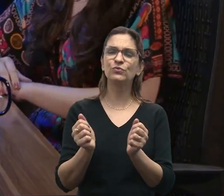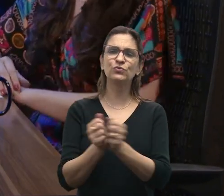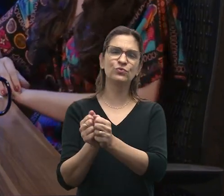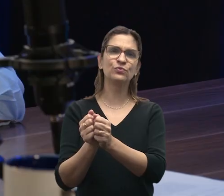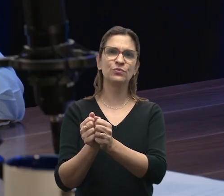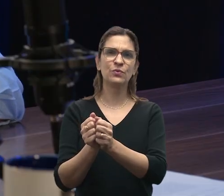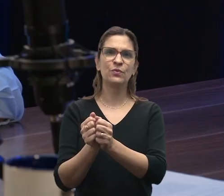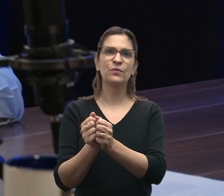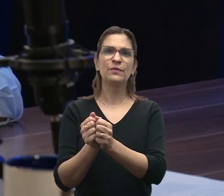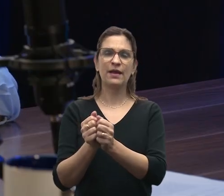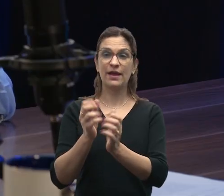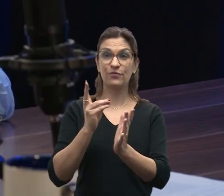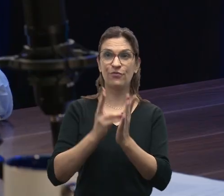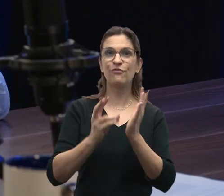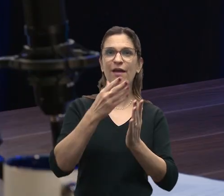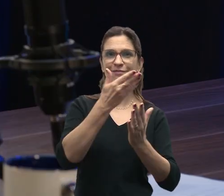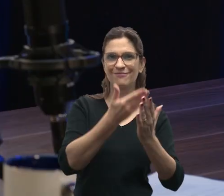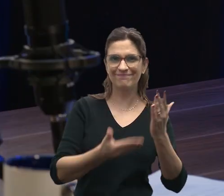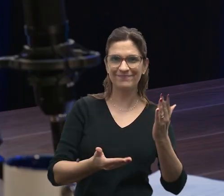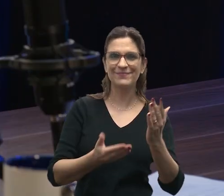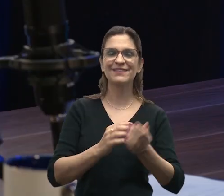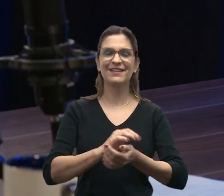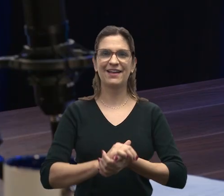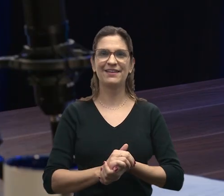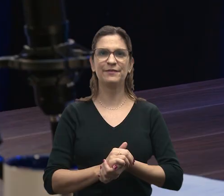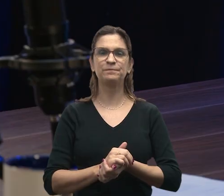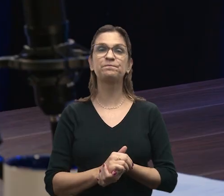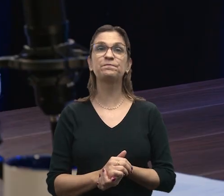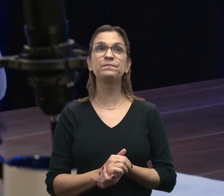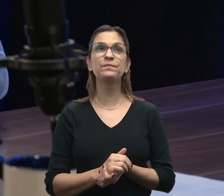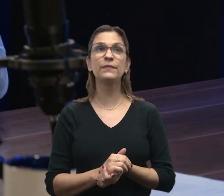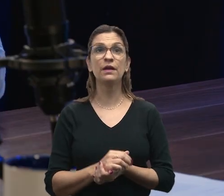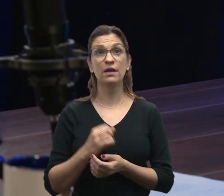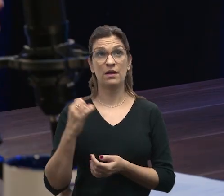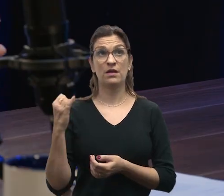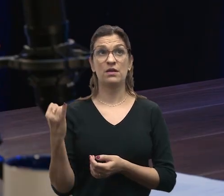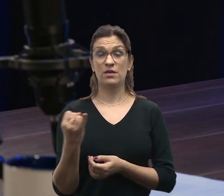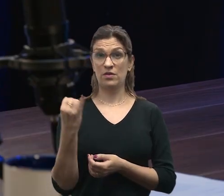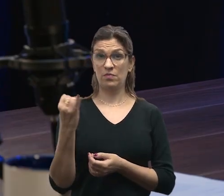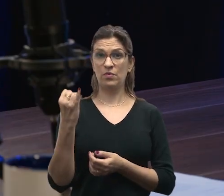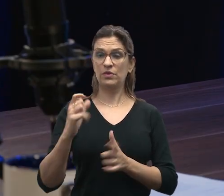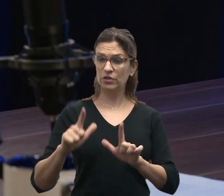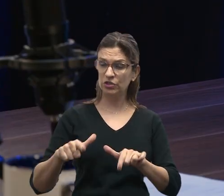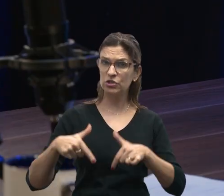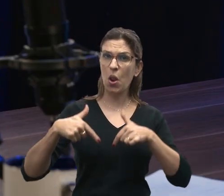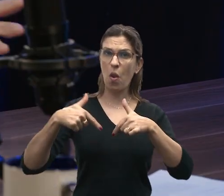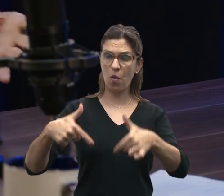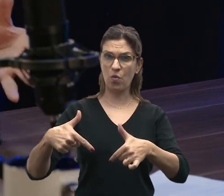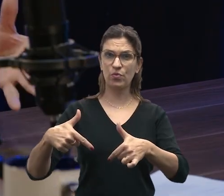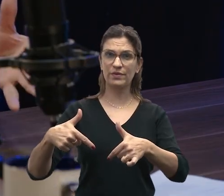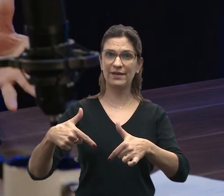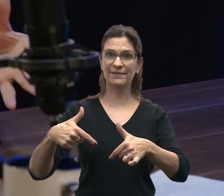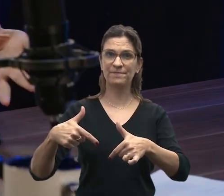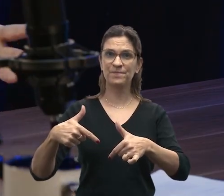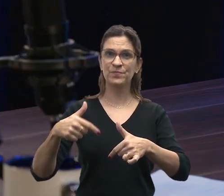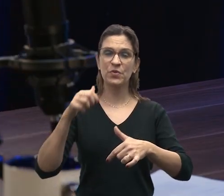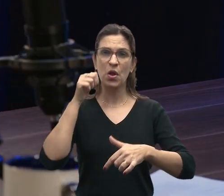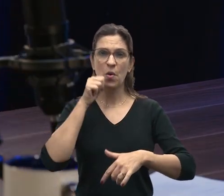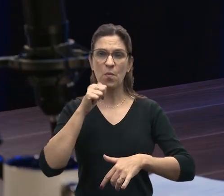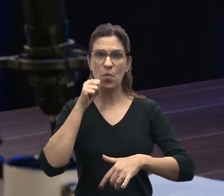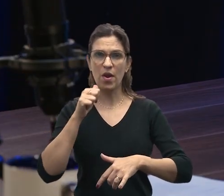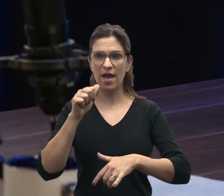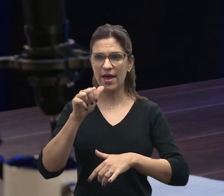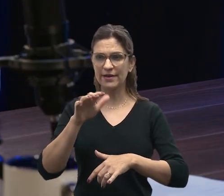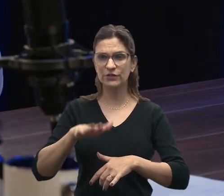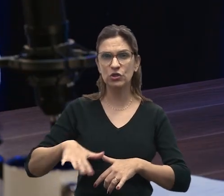essas famílias? Esse foi um marcador assim, muito importante, porque essa luta toda não é uma luta das mulheres, porque não se